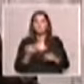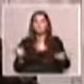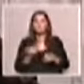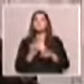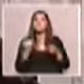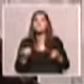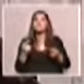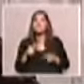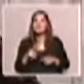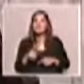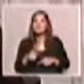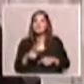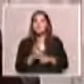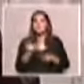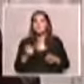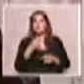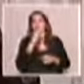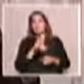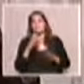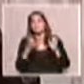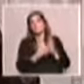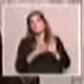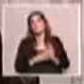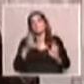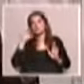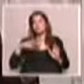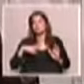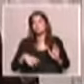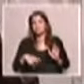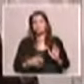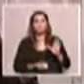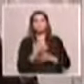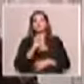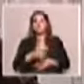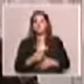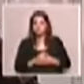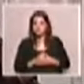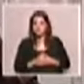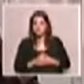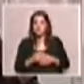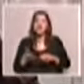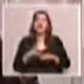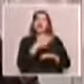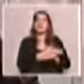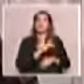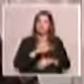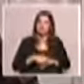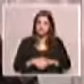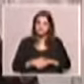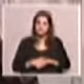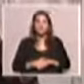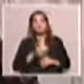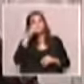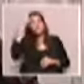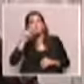estamos porque estamos a falar em marcas do Estado português, o que é que estamos a produzir, o que é que estávamos a produzir e o que é que poderemos